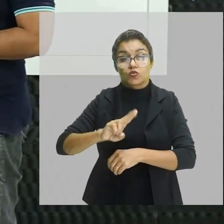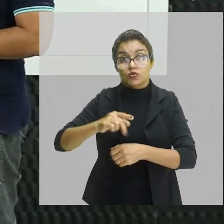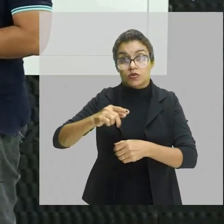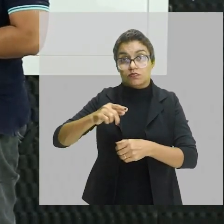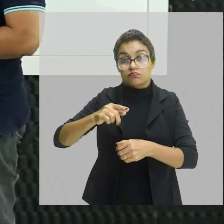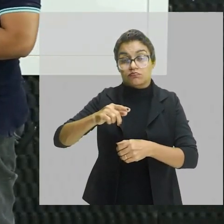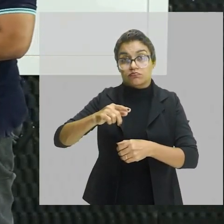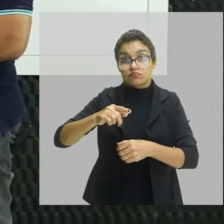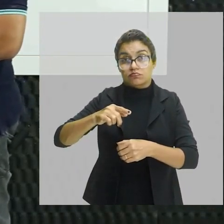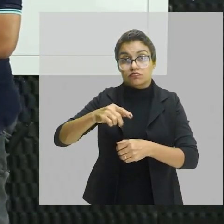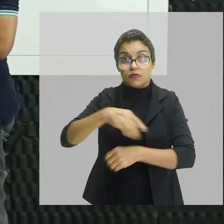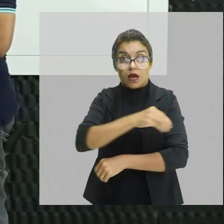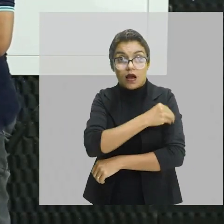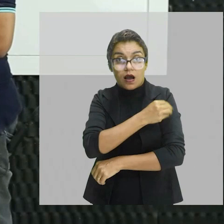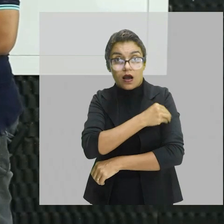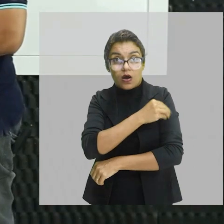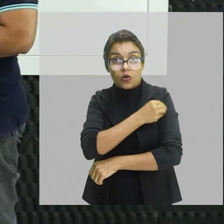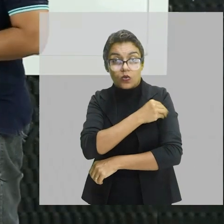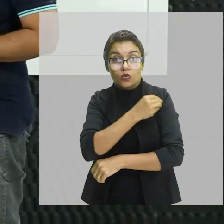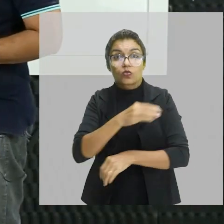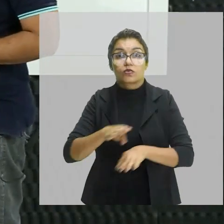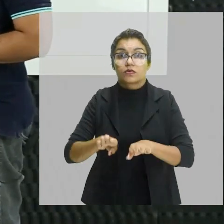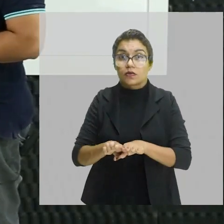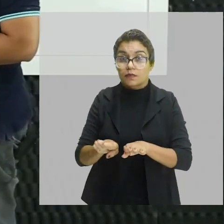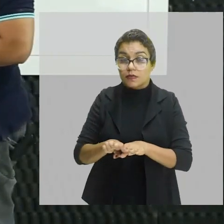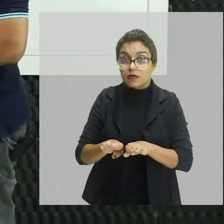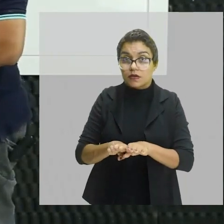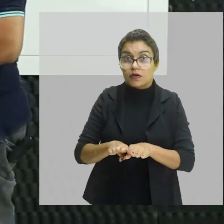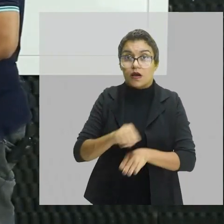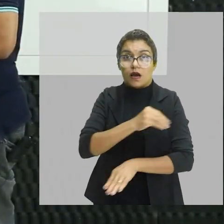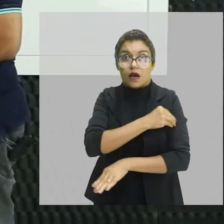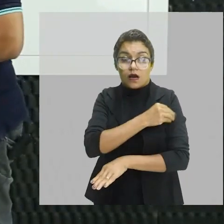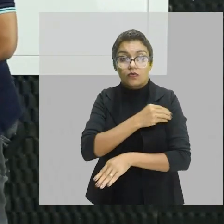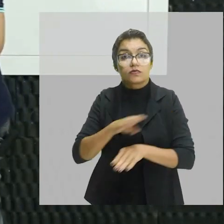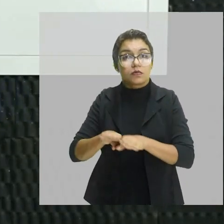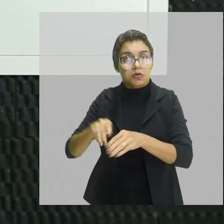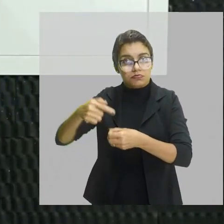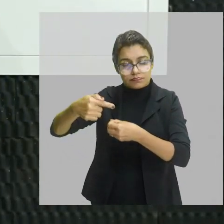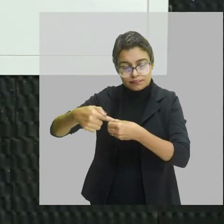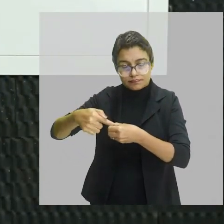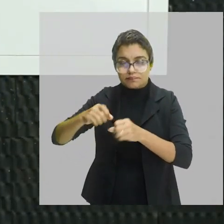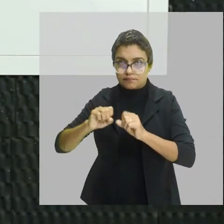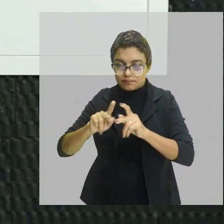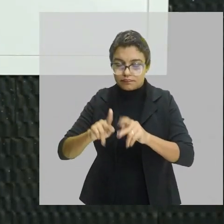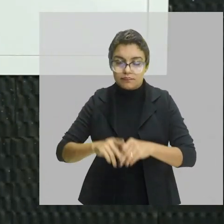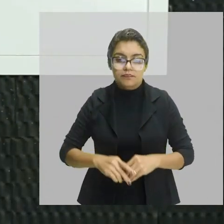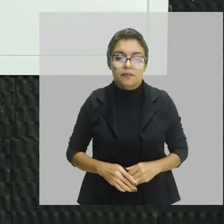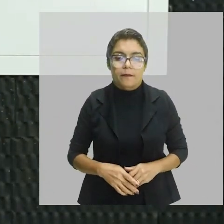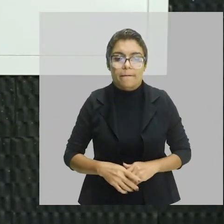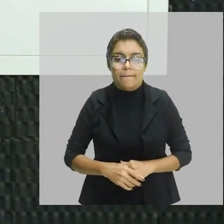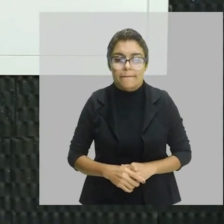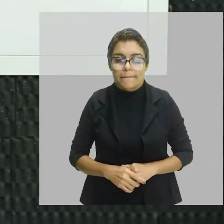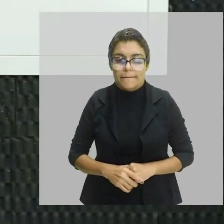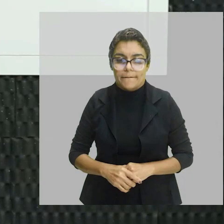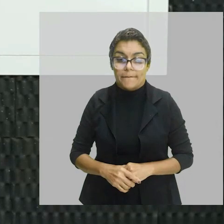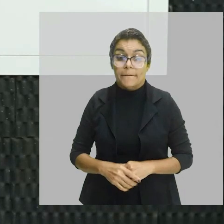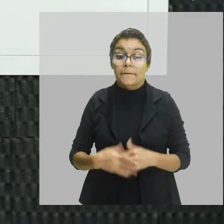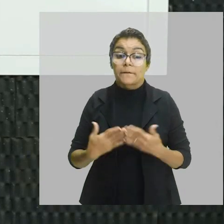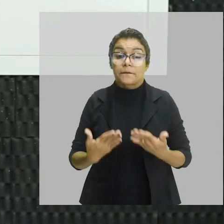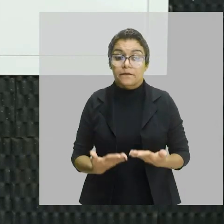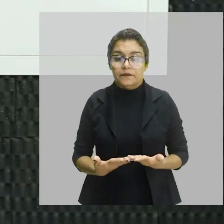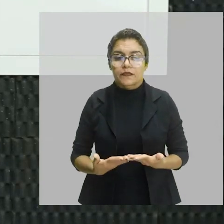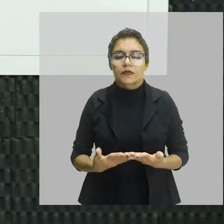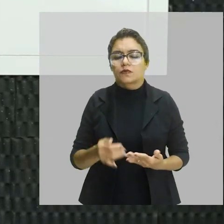com gasolina e com etanol, desculpa, né? Gasolina e etanol. Certo? Então ele